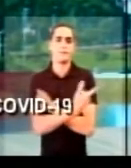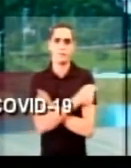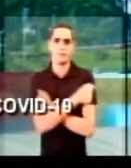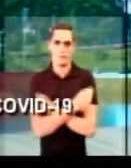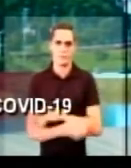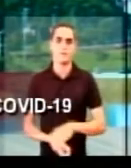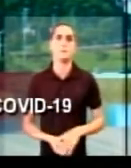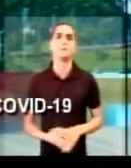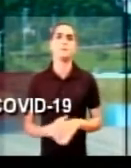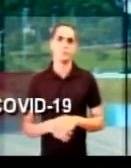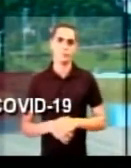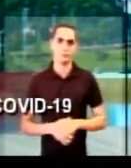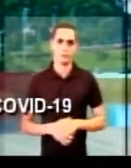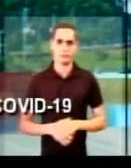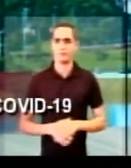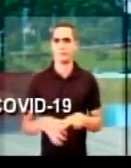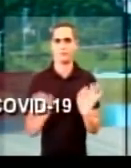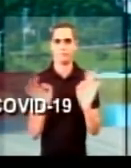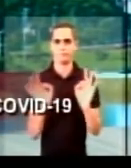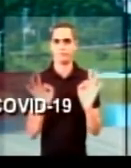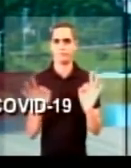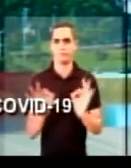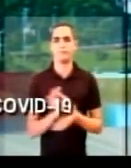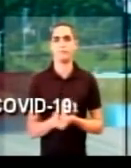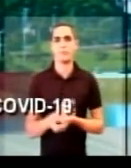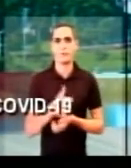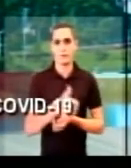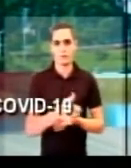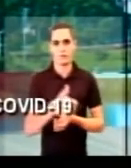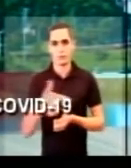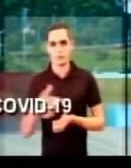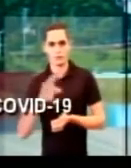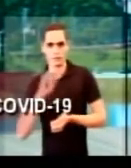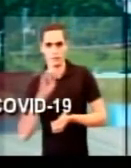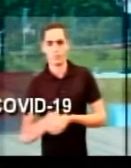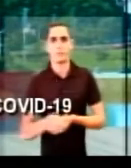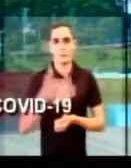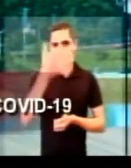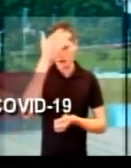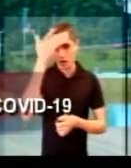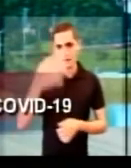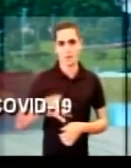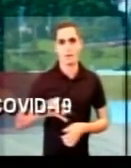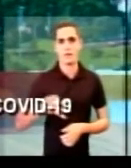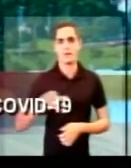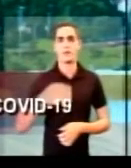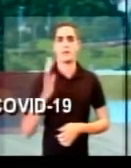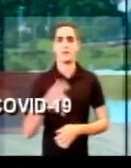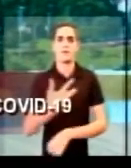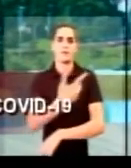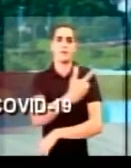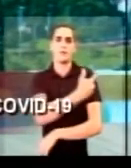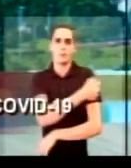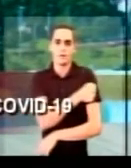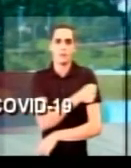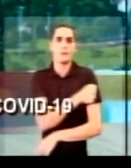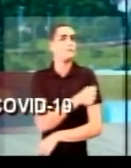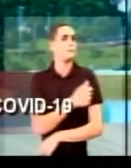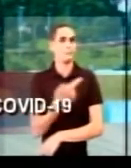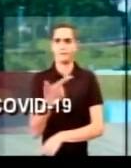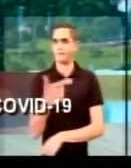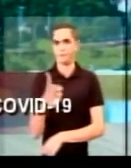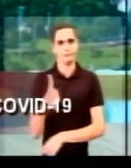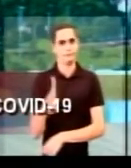vacina. Nenhum dos 12 mil voluntários desta vacina teve